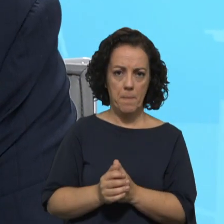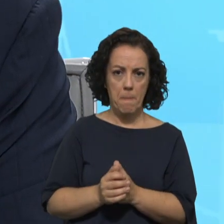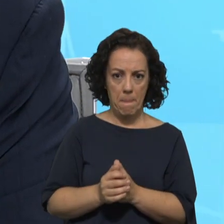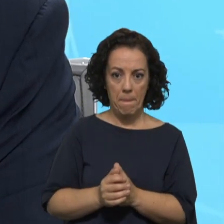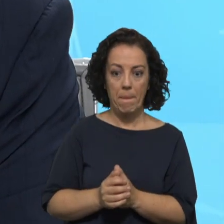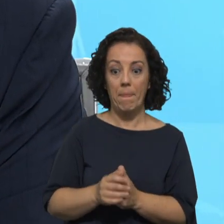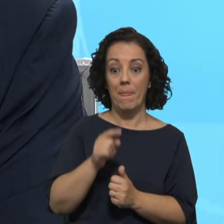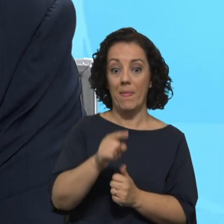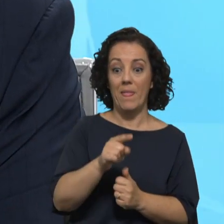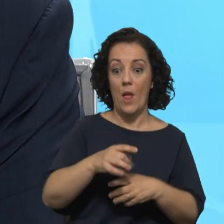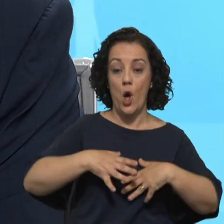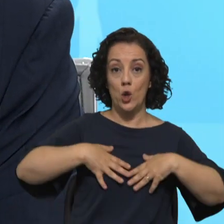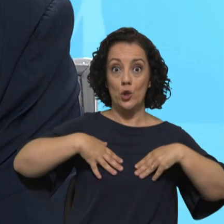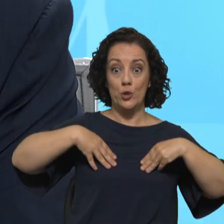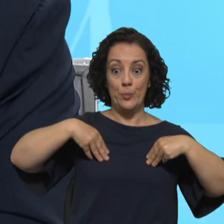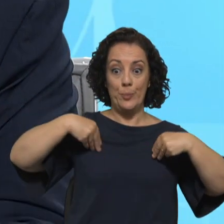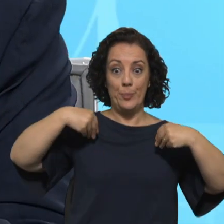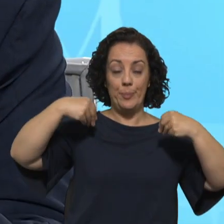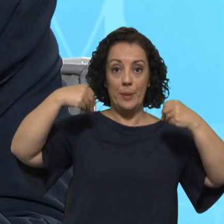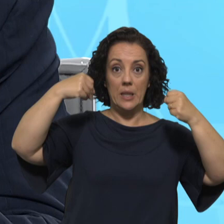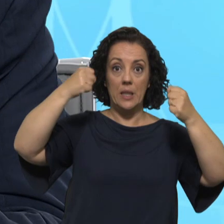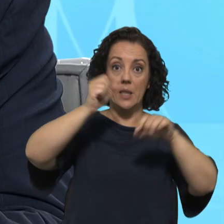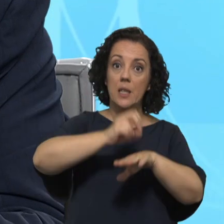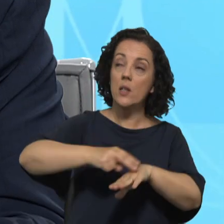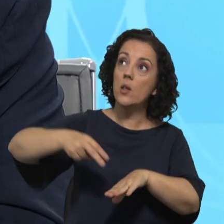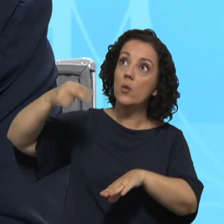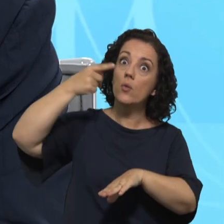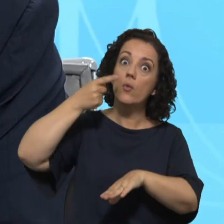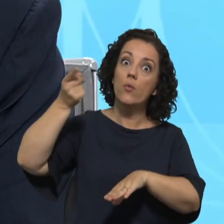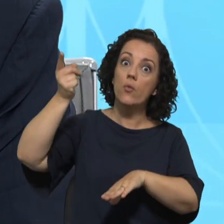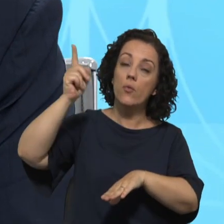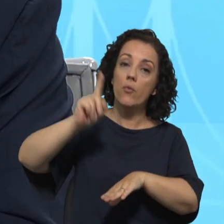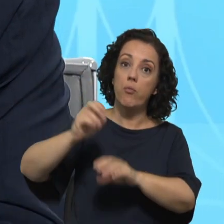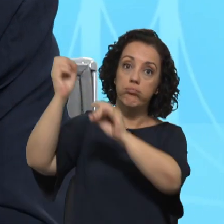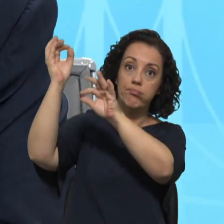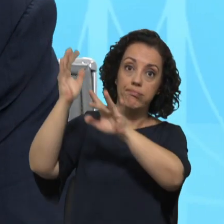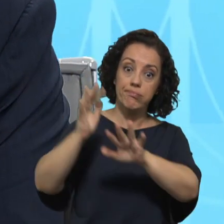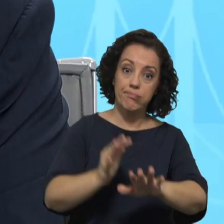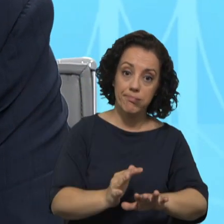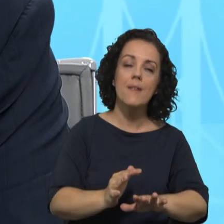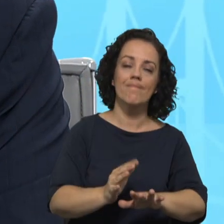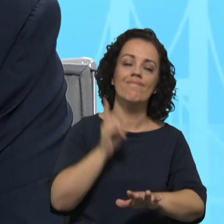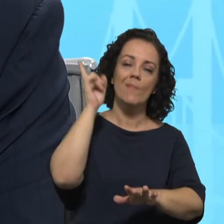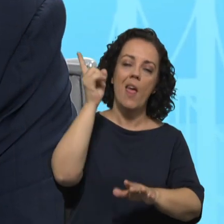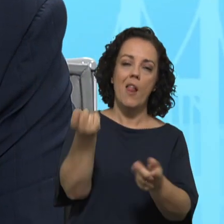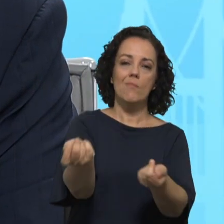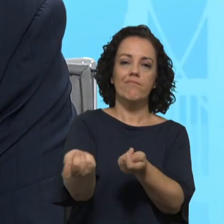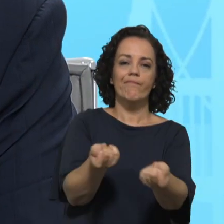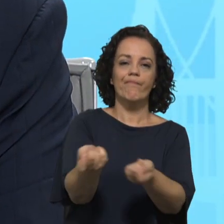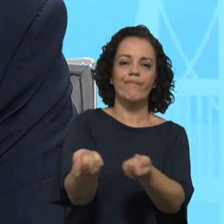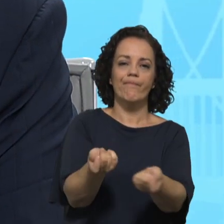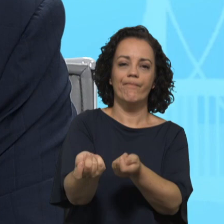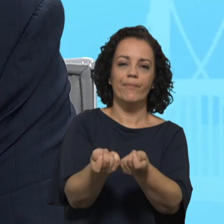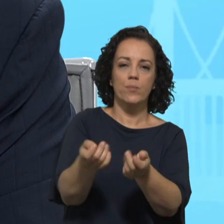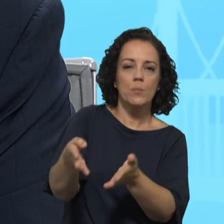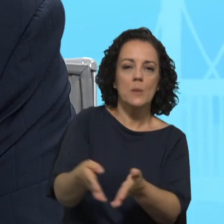força do Espírito ressuscitado fazemos ao largo, na certeza de que é Ele quem conduz a missão. E uma